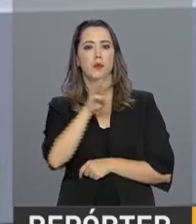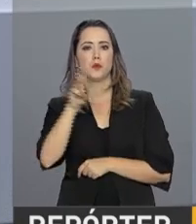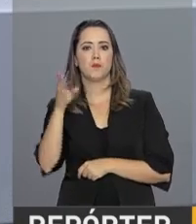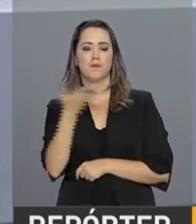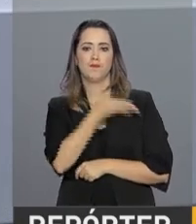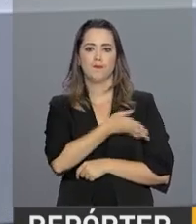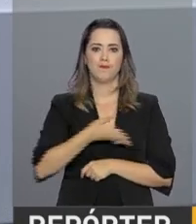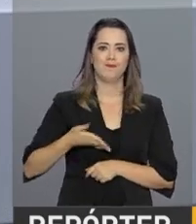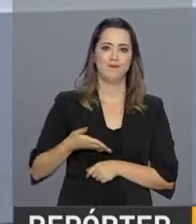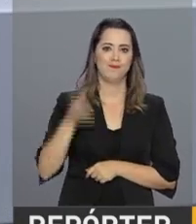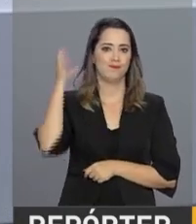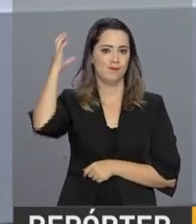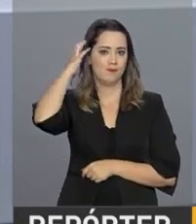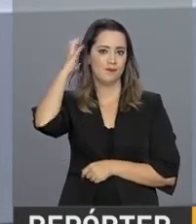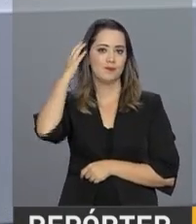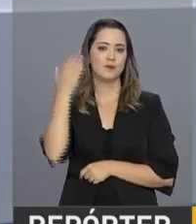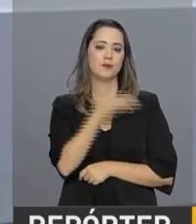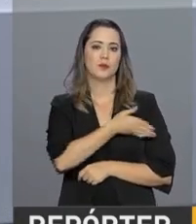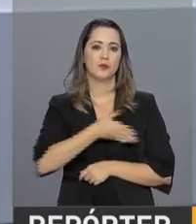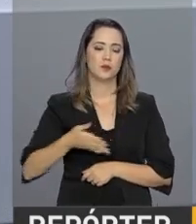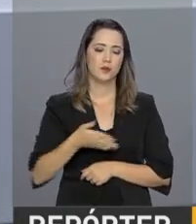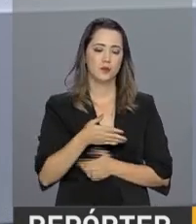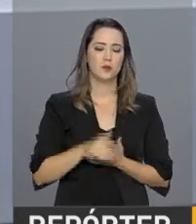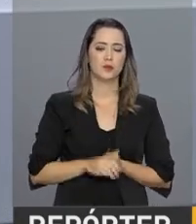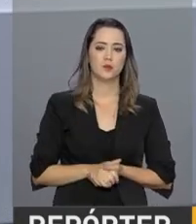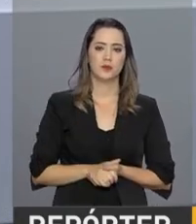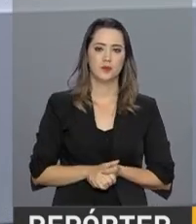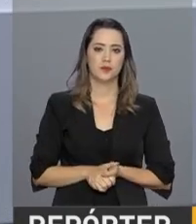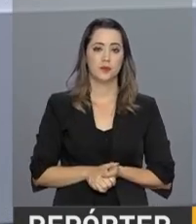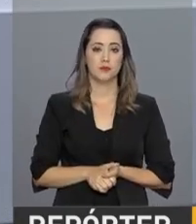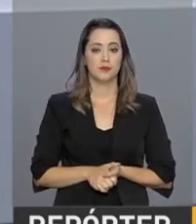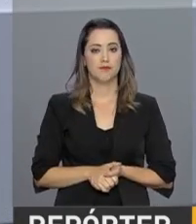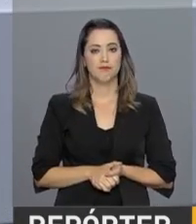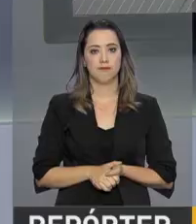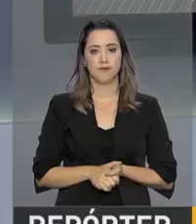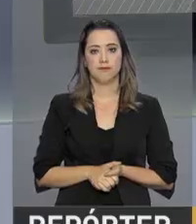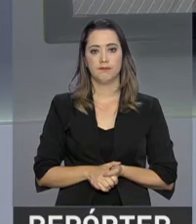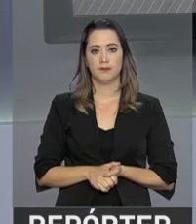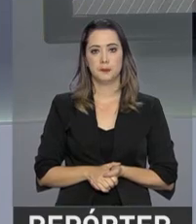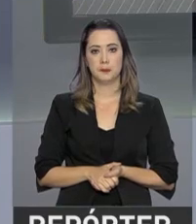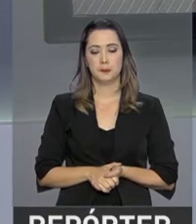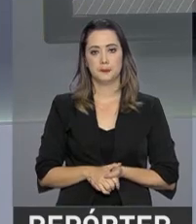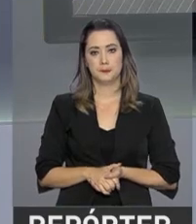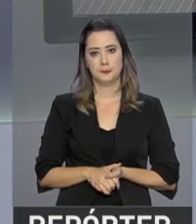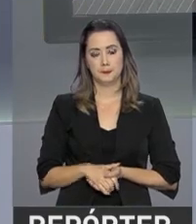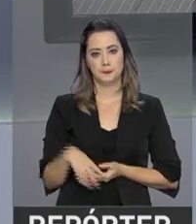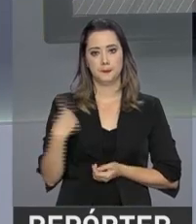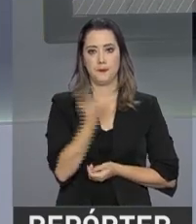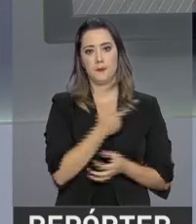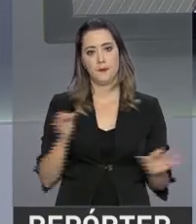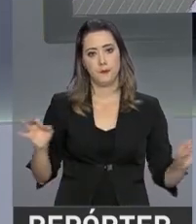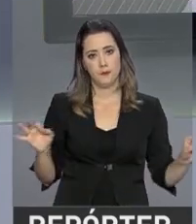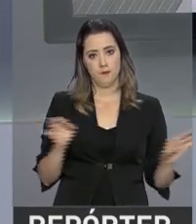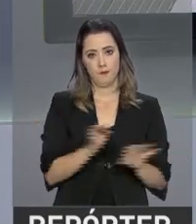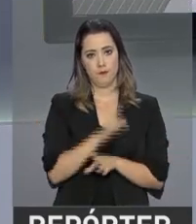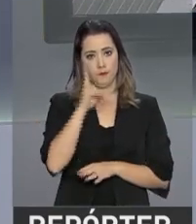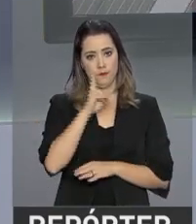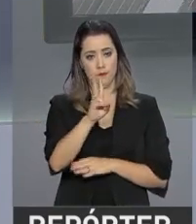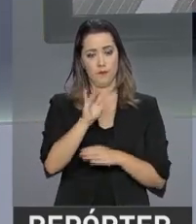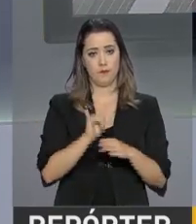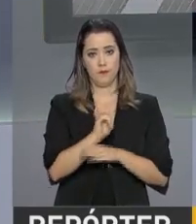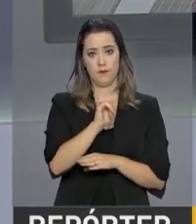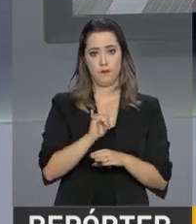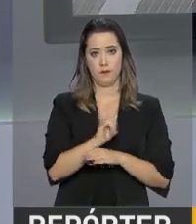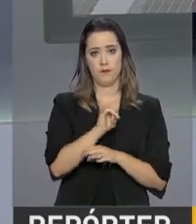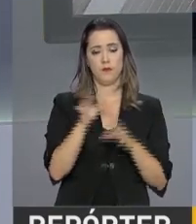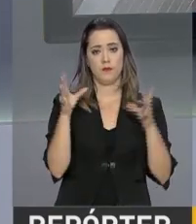rede nacional de rádio que aparece aí o endereço aparecem na sua tela nós ficamos por aqui você pode rever as